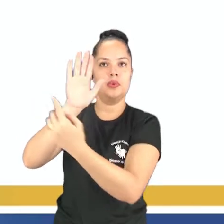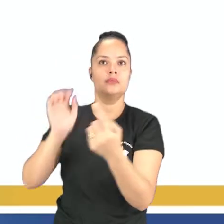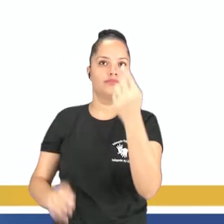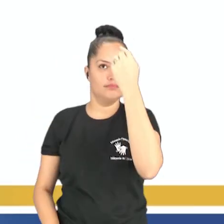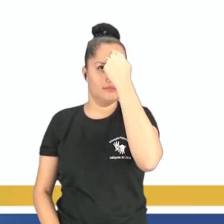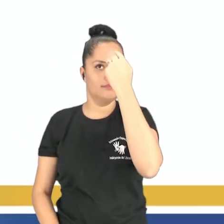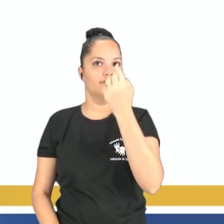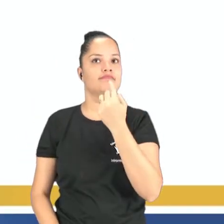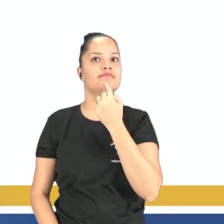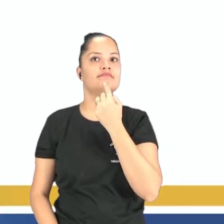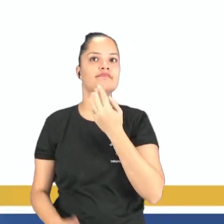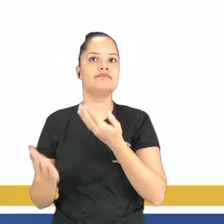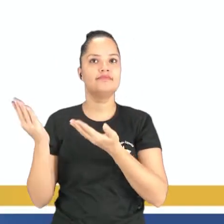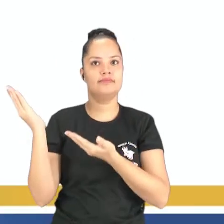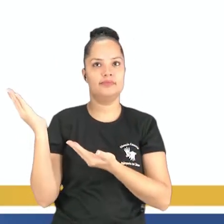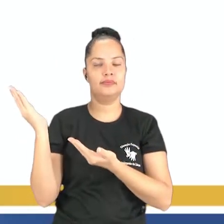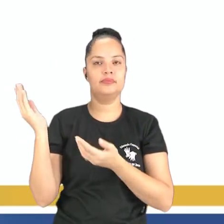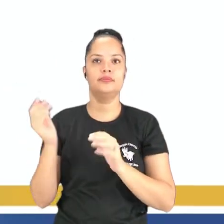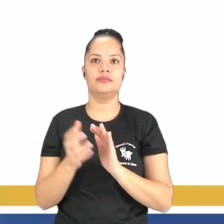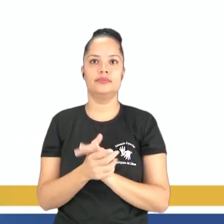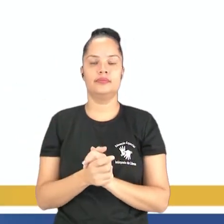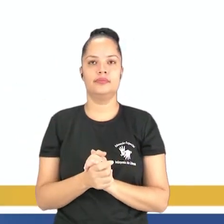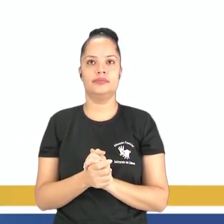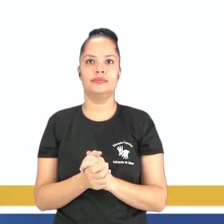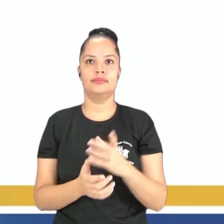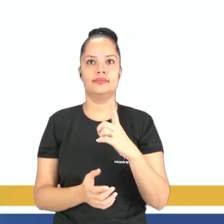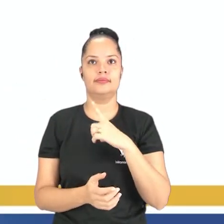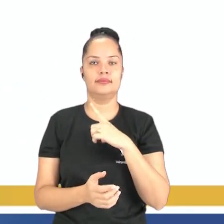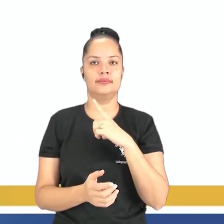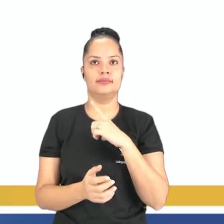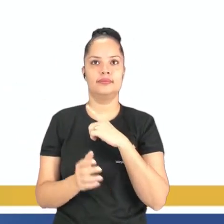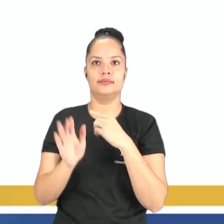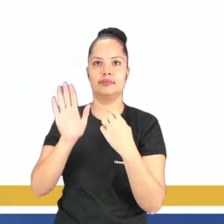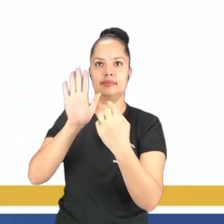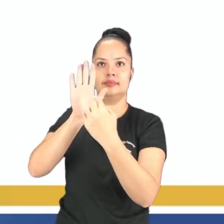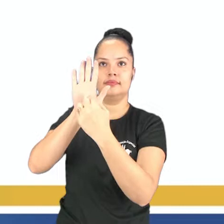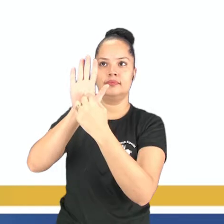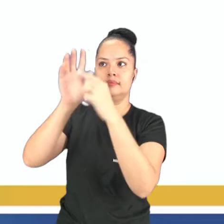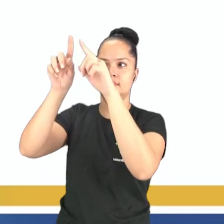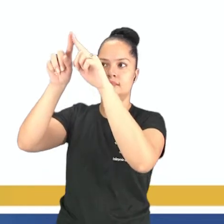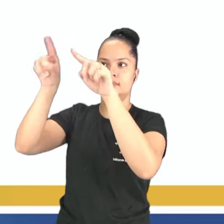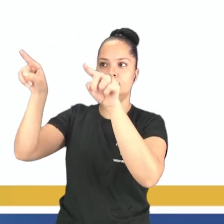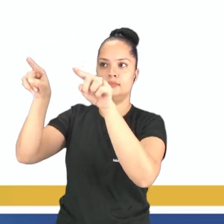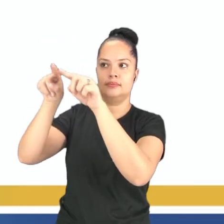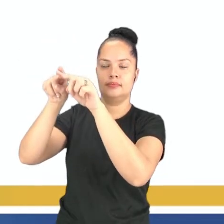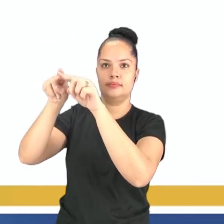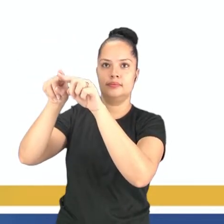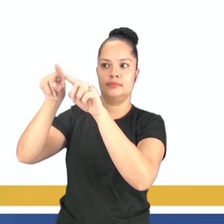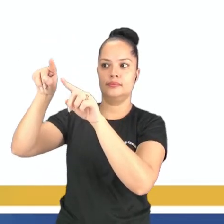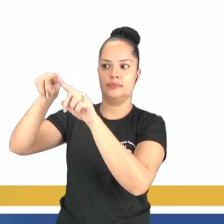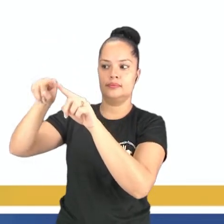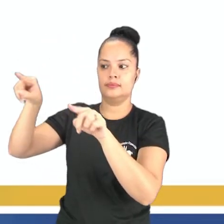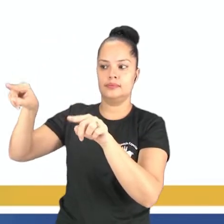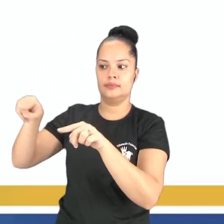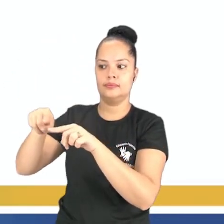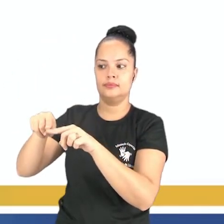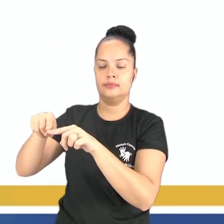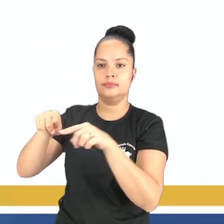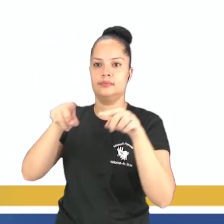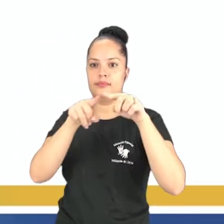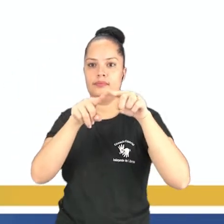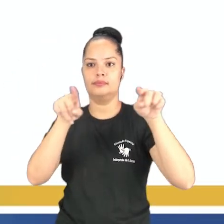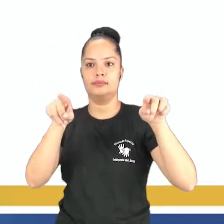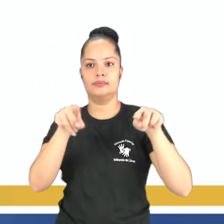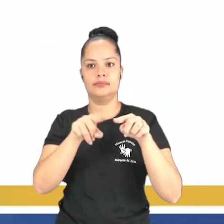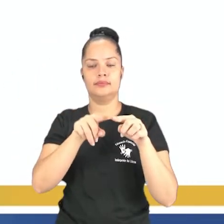vocês podem ver na figura. Nós temos aí, um triângulo que ele está girando aí. Observem aí que